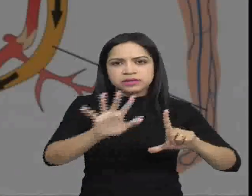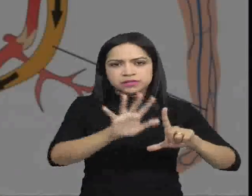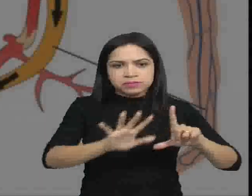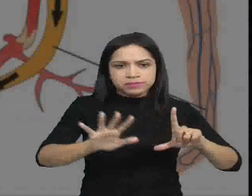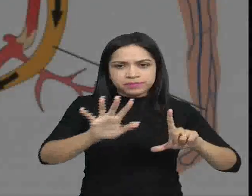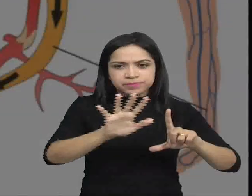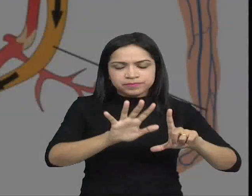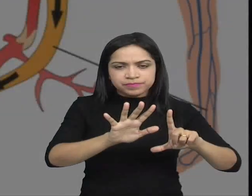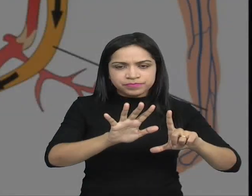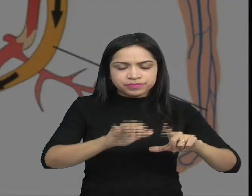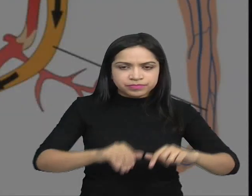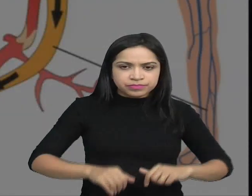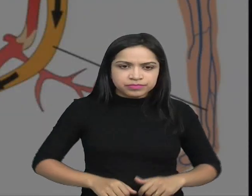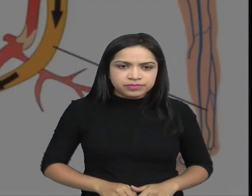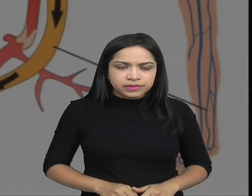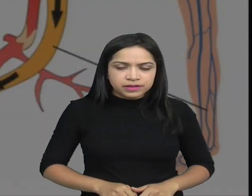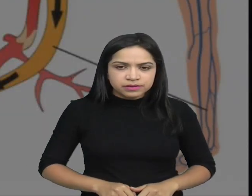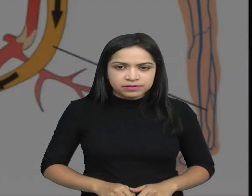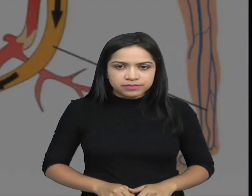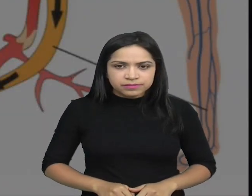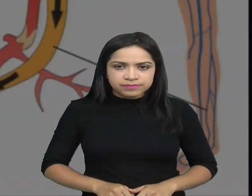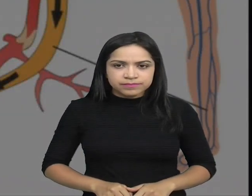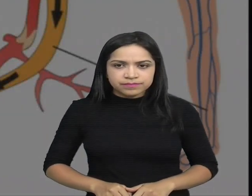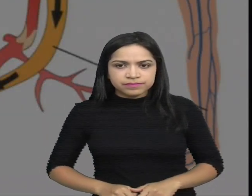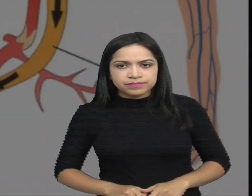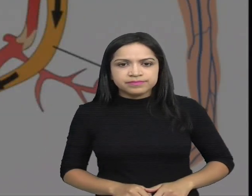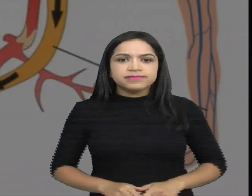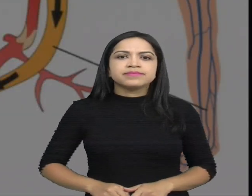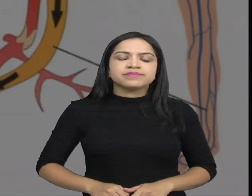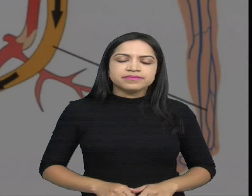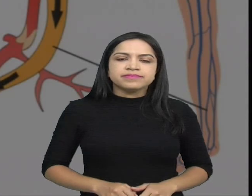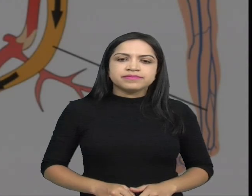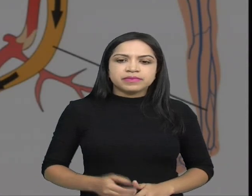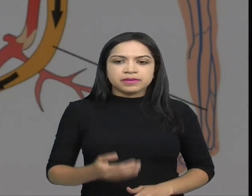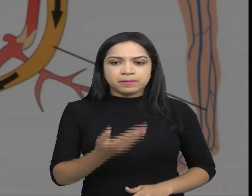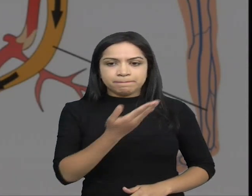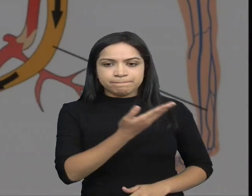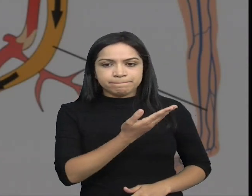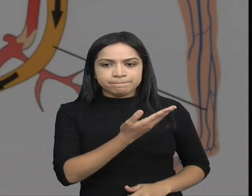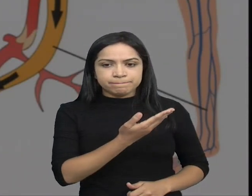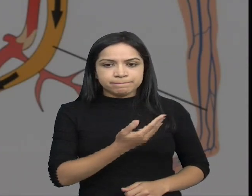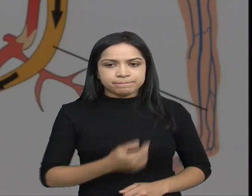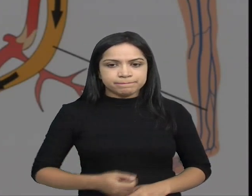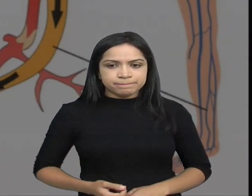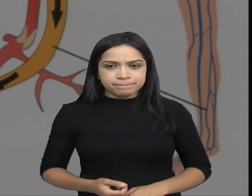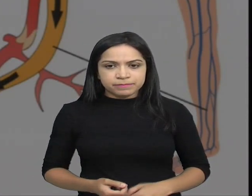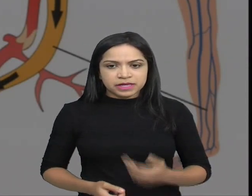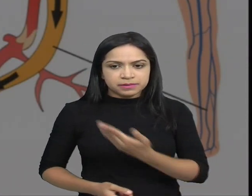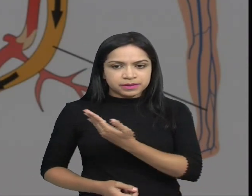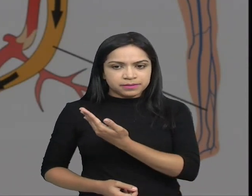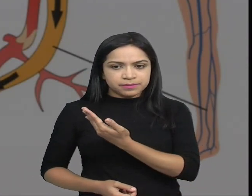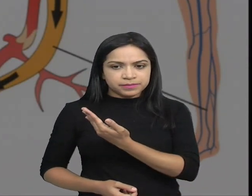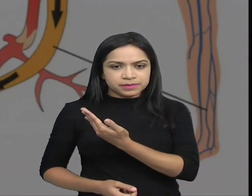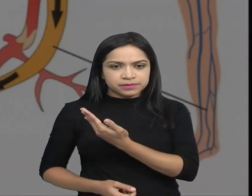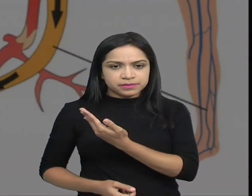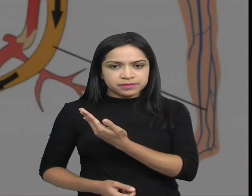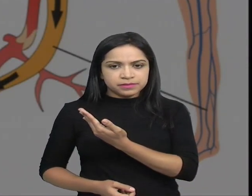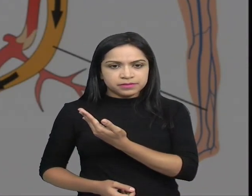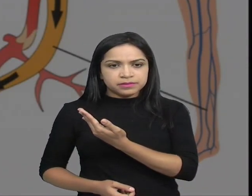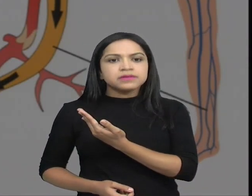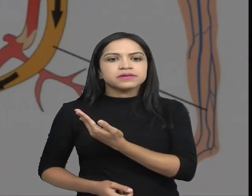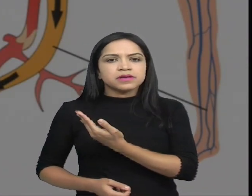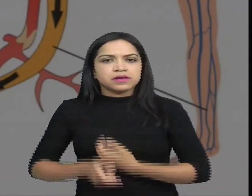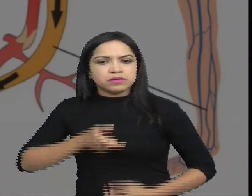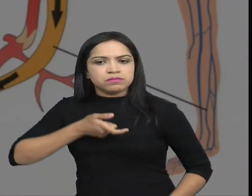nomenclaturas. Aqui, para falar um pouco mais e explicar, isso aqui é a ponte de safena. Não conseguiu arrumar